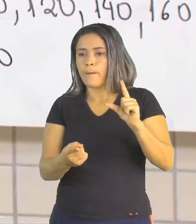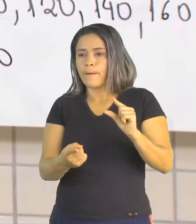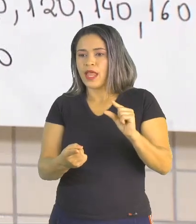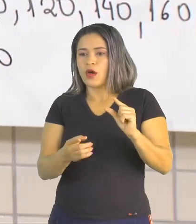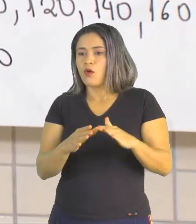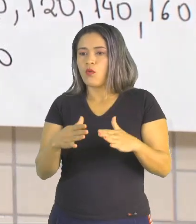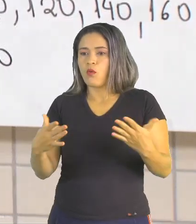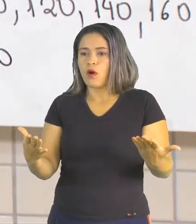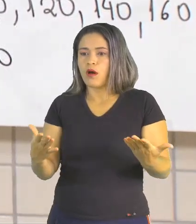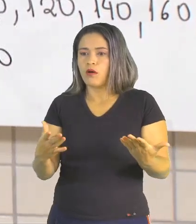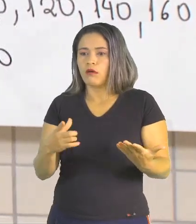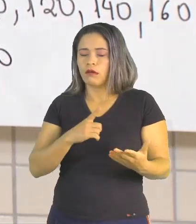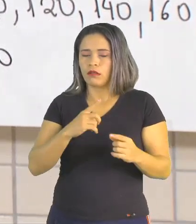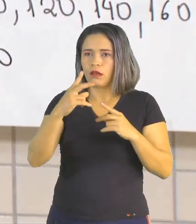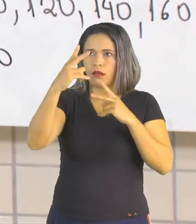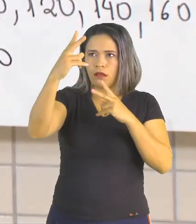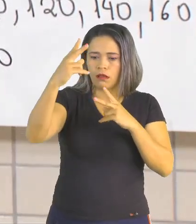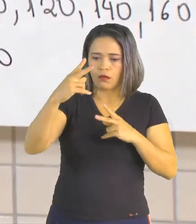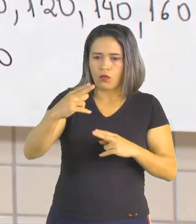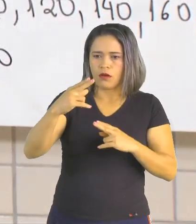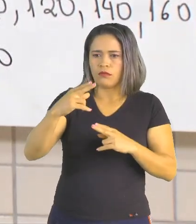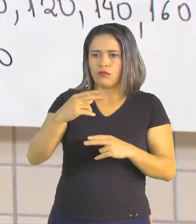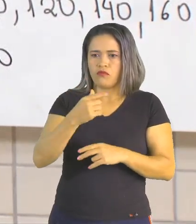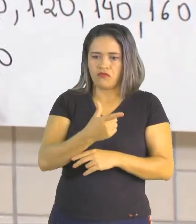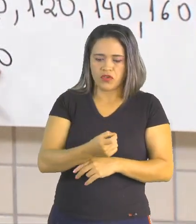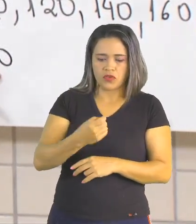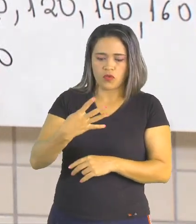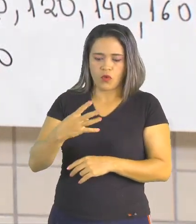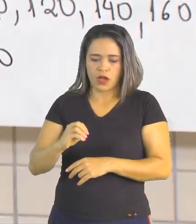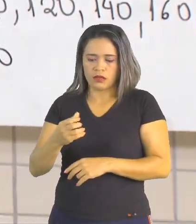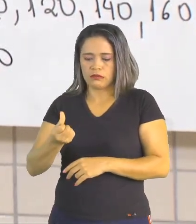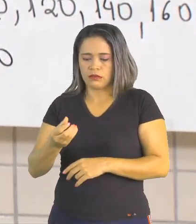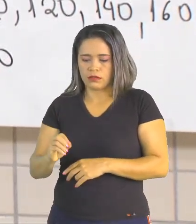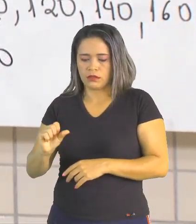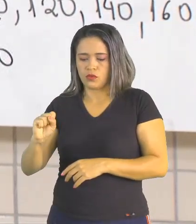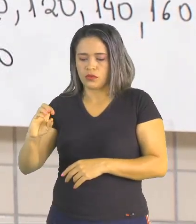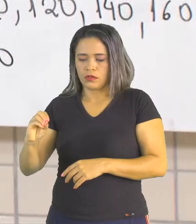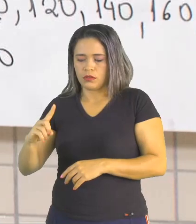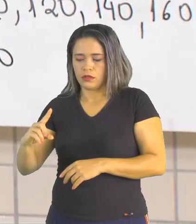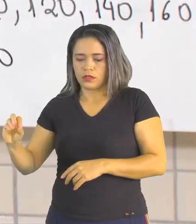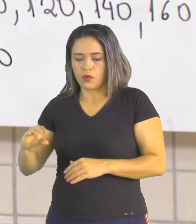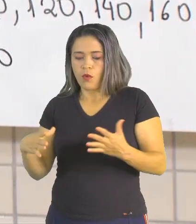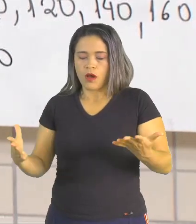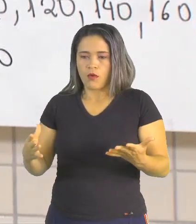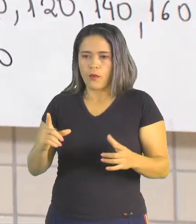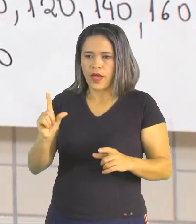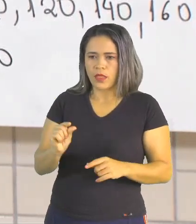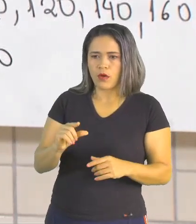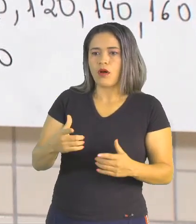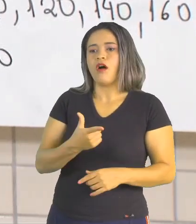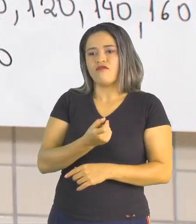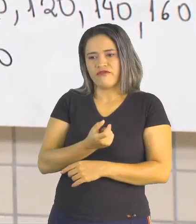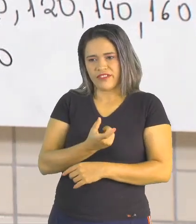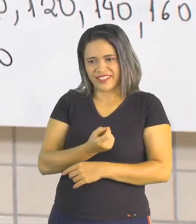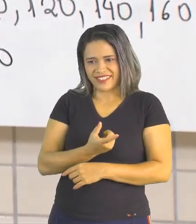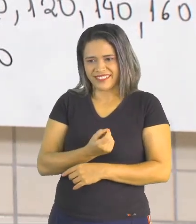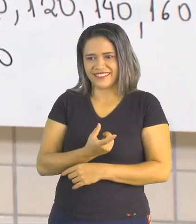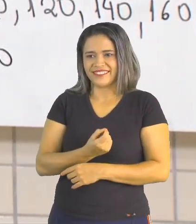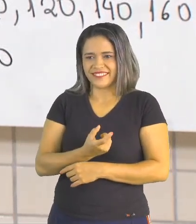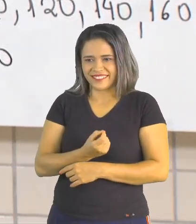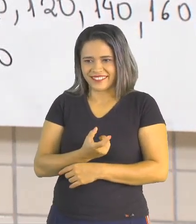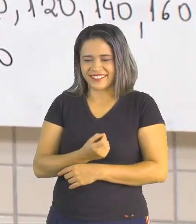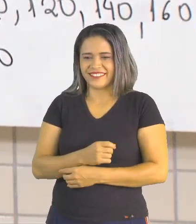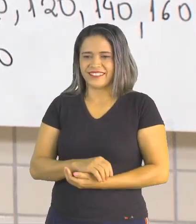número menor entre 20, 40, 60, 80 e 100? Quem? O 20. Então, eu vou